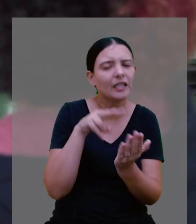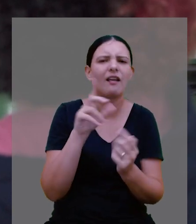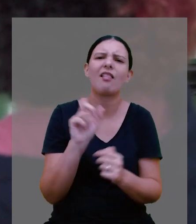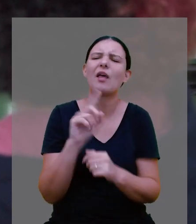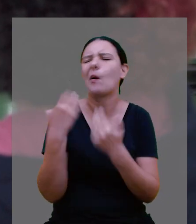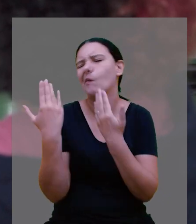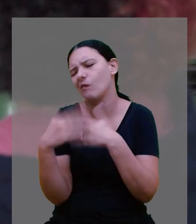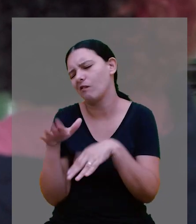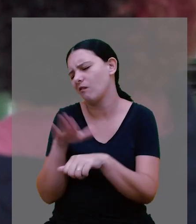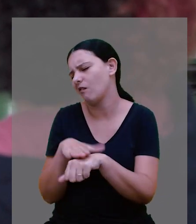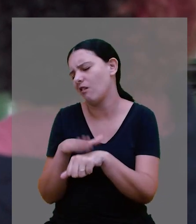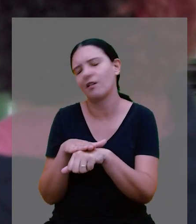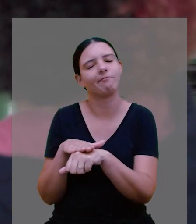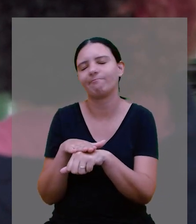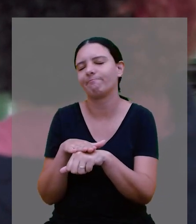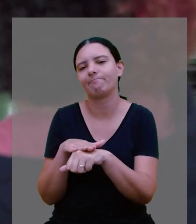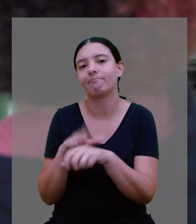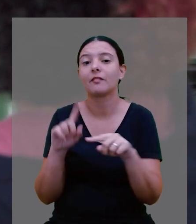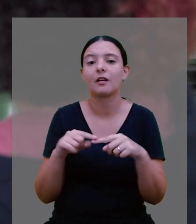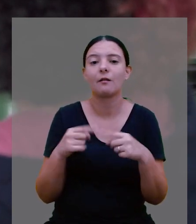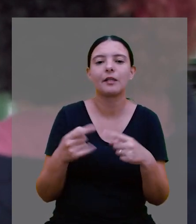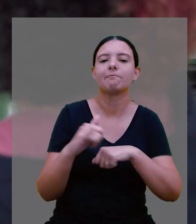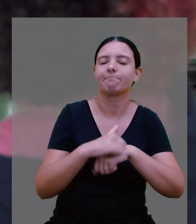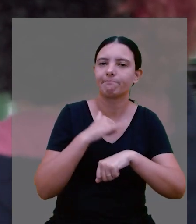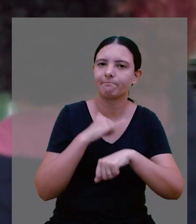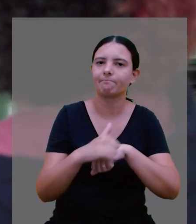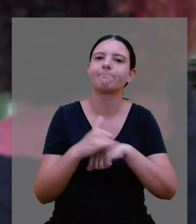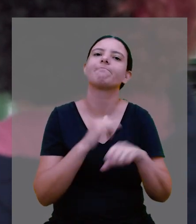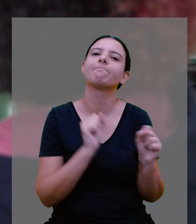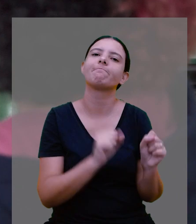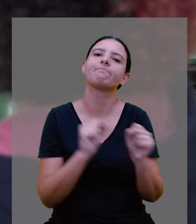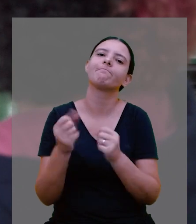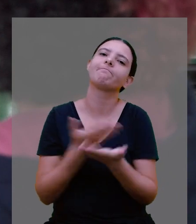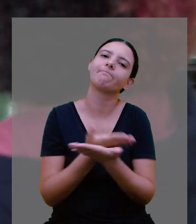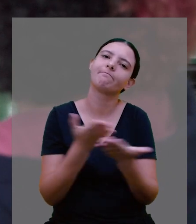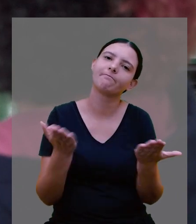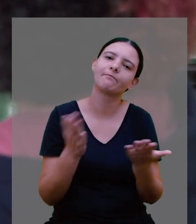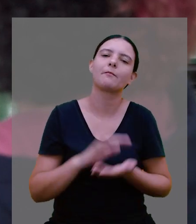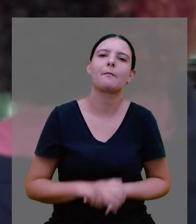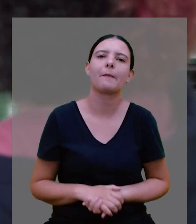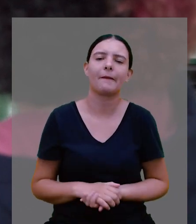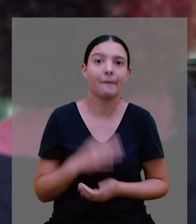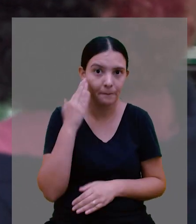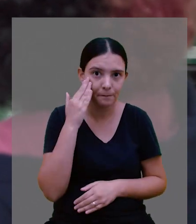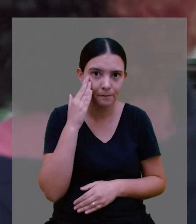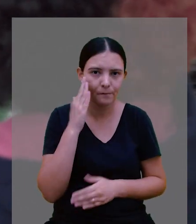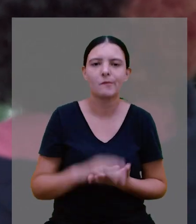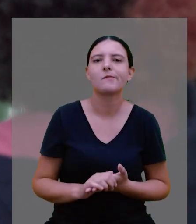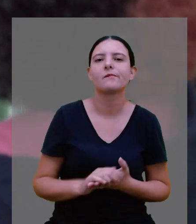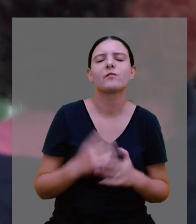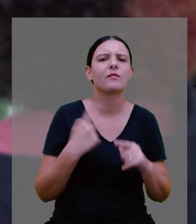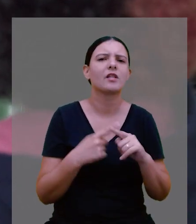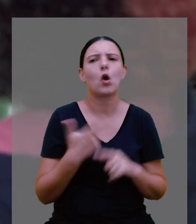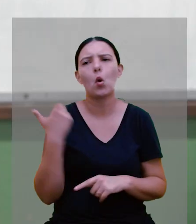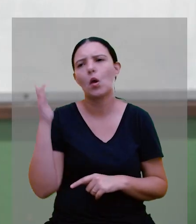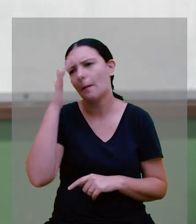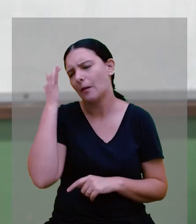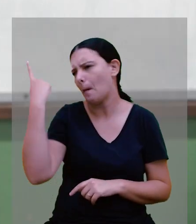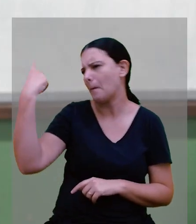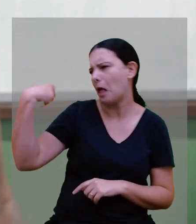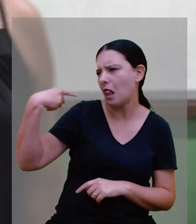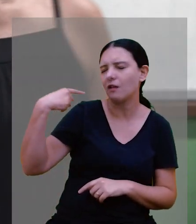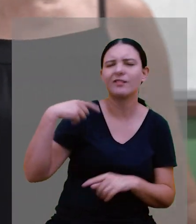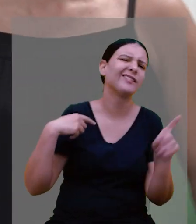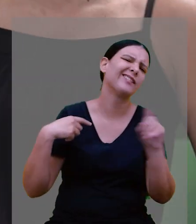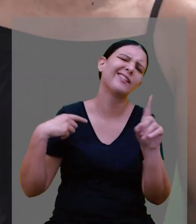para fazer prova, mas como ferramenta de poder para vocês. Entende? Não para atender o que alguém mandou. Porque